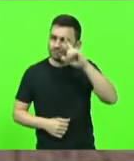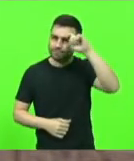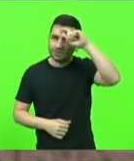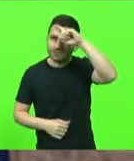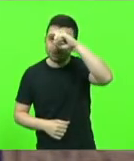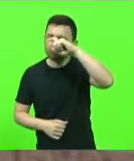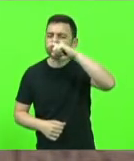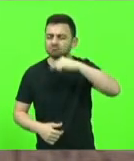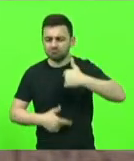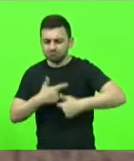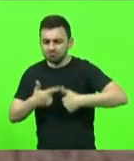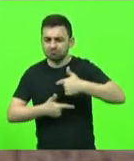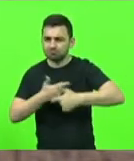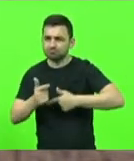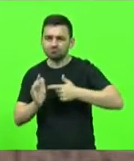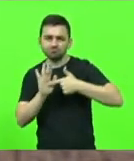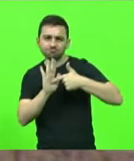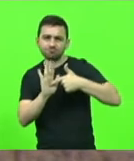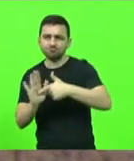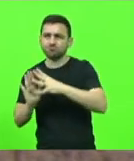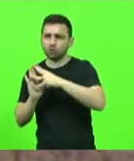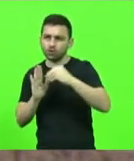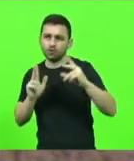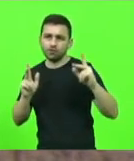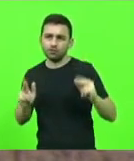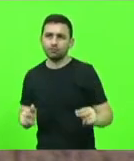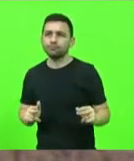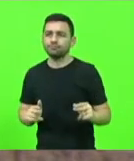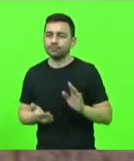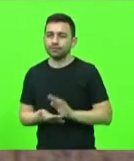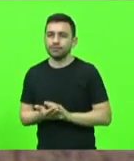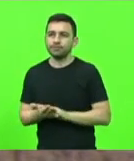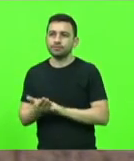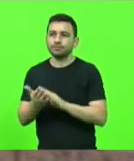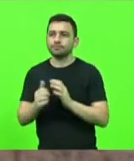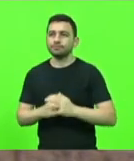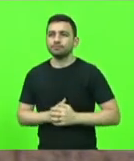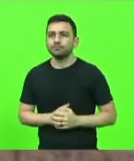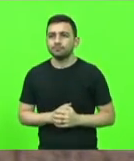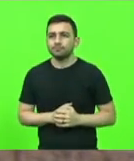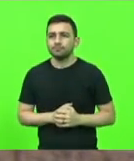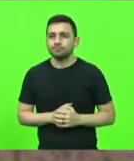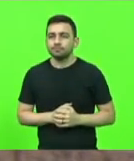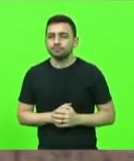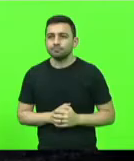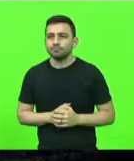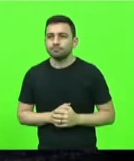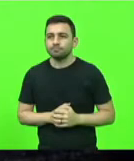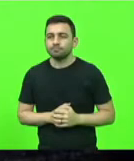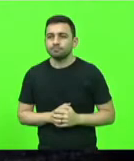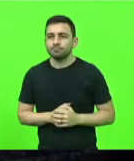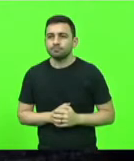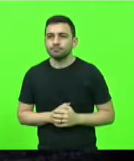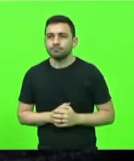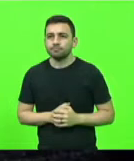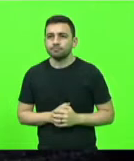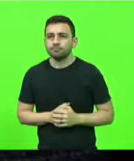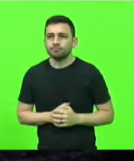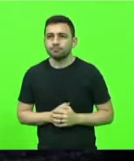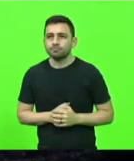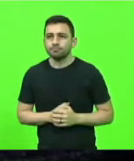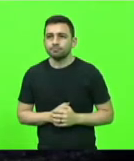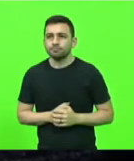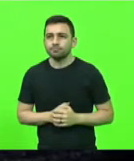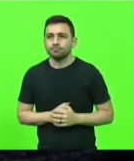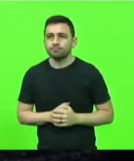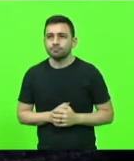em trabalho inspiração para outras mulheres Parabéns de coração e nome toda a bancada feminina é isso